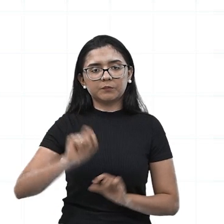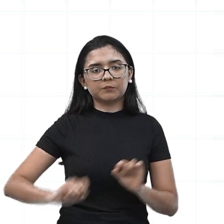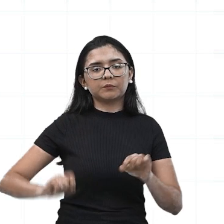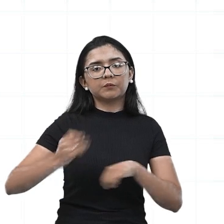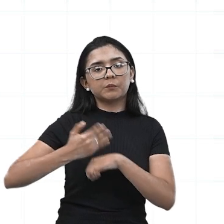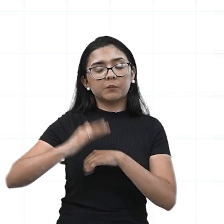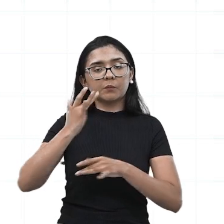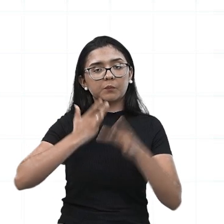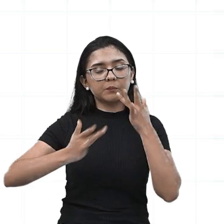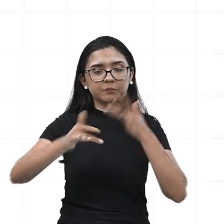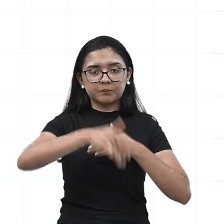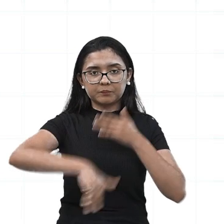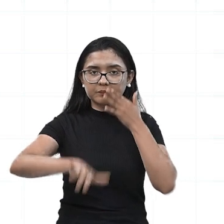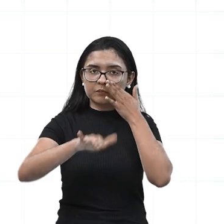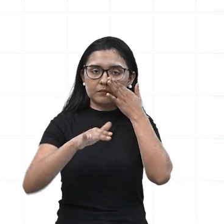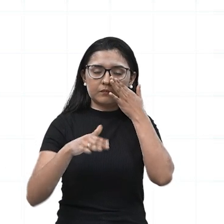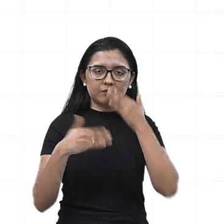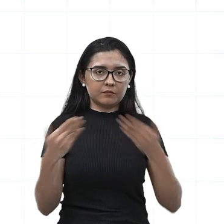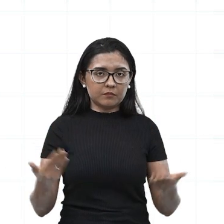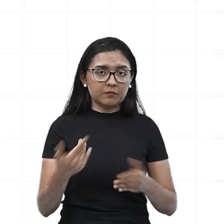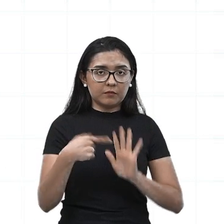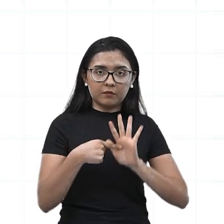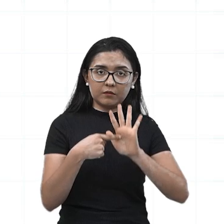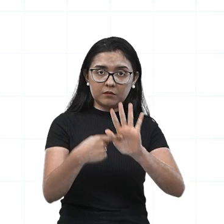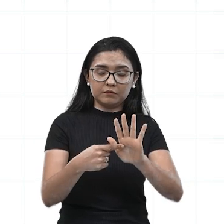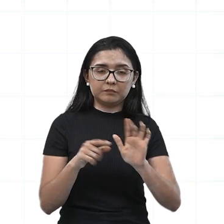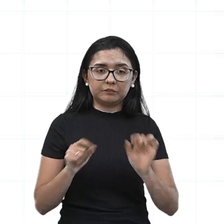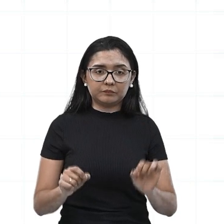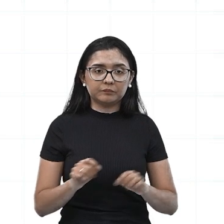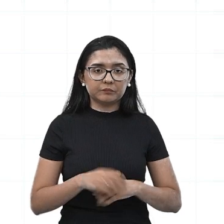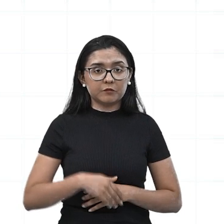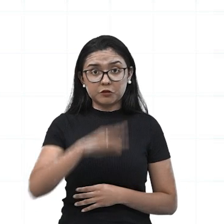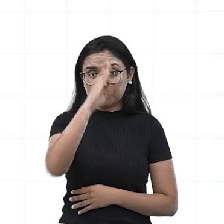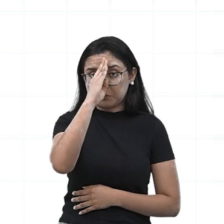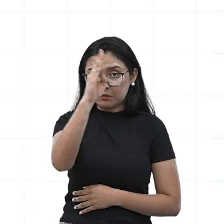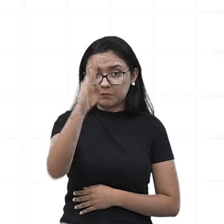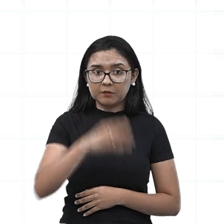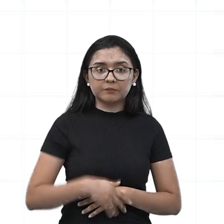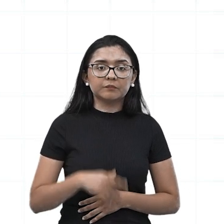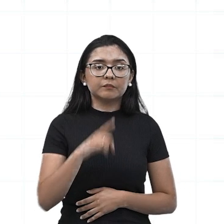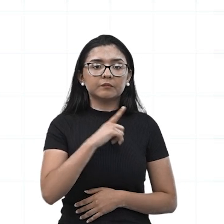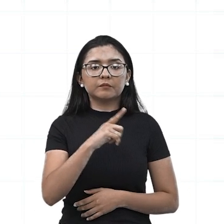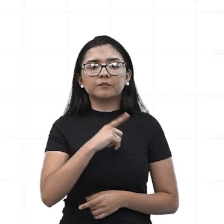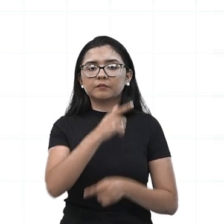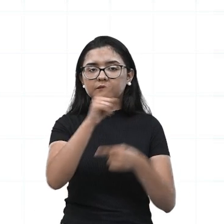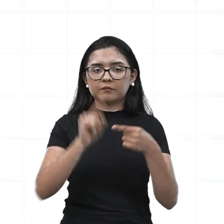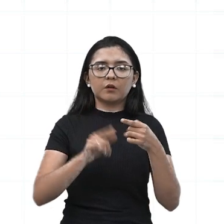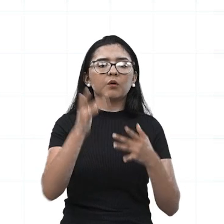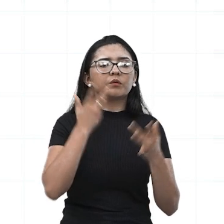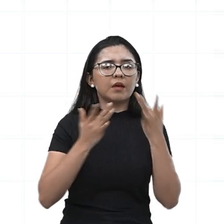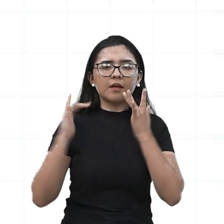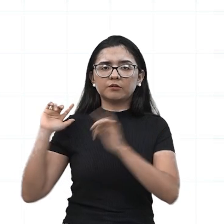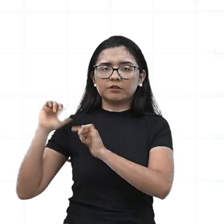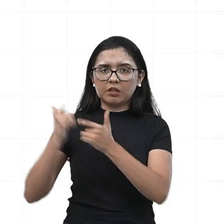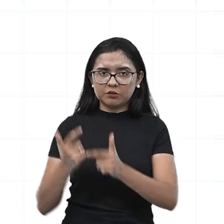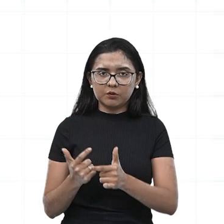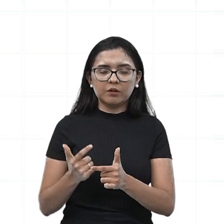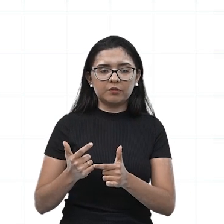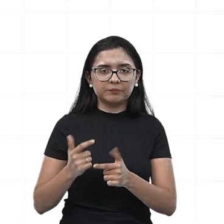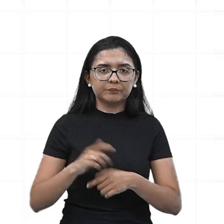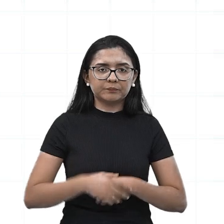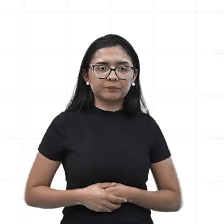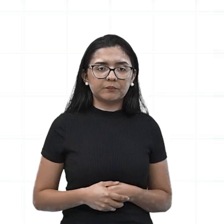teatral. Aqui estão algumas das principais formas de teatro. Nós temos o teatro tradicional, que pode